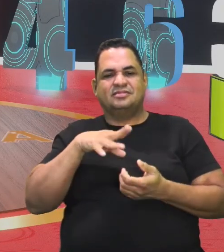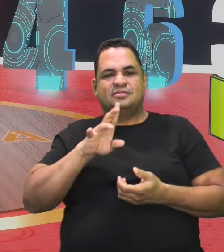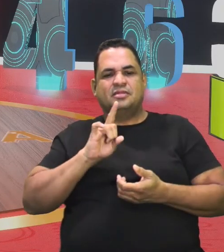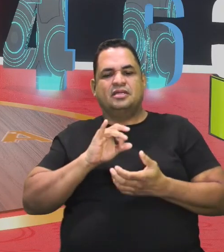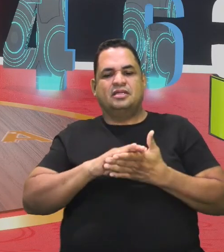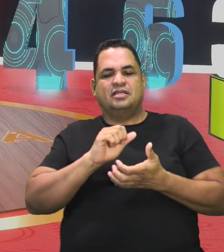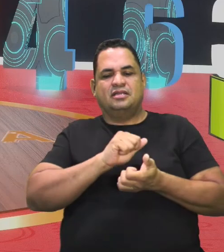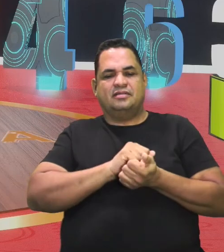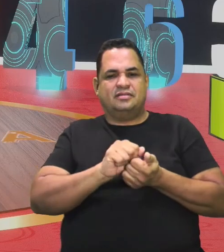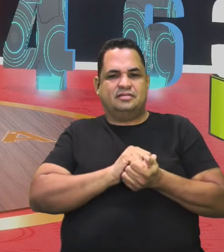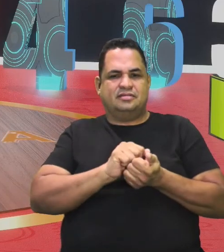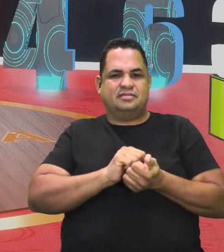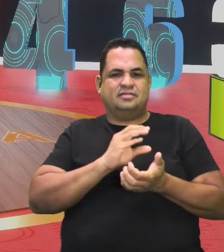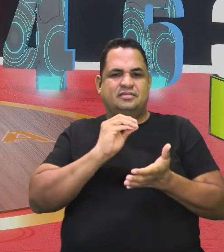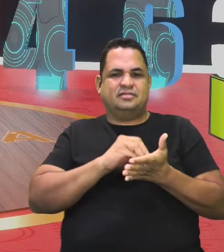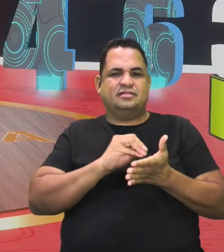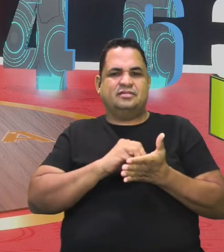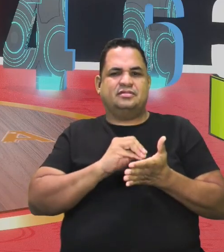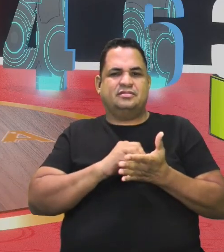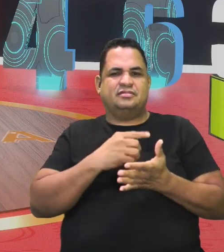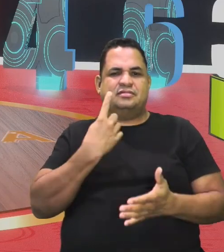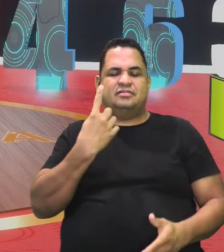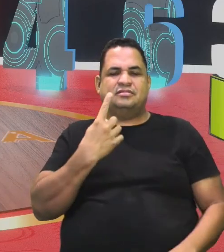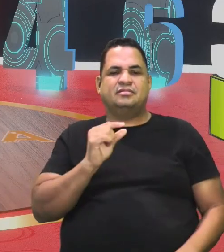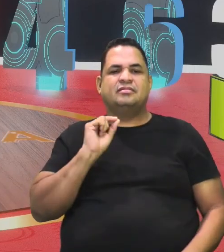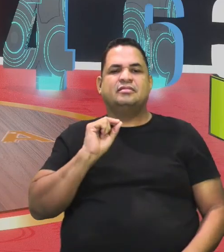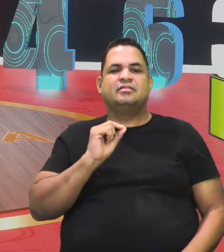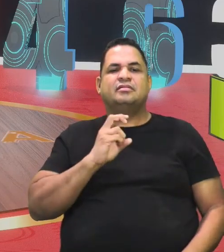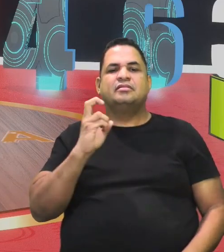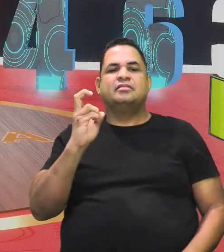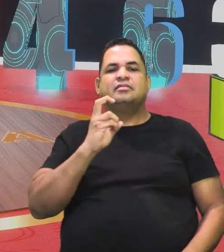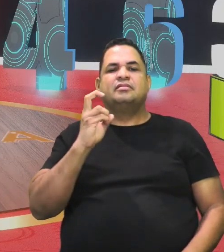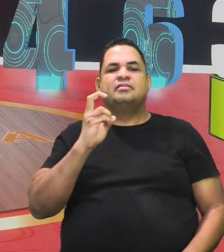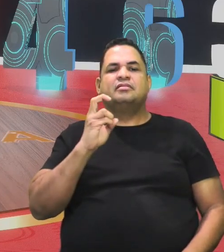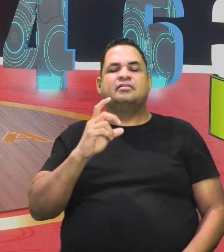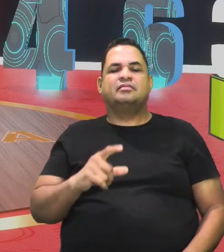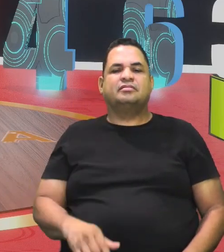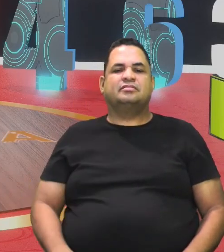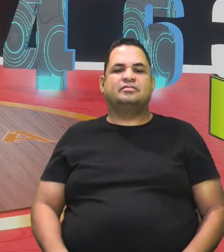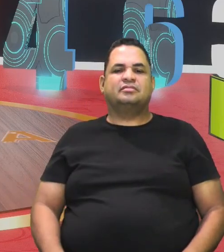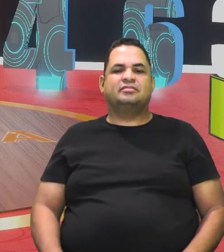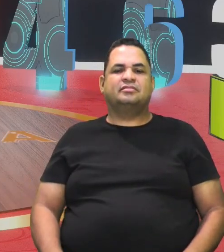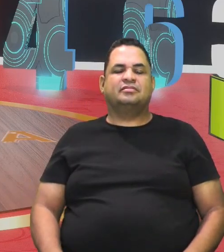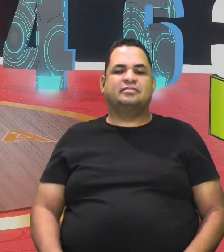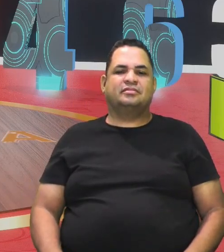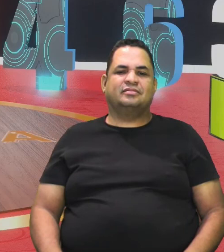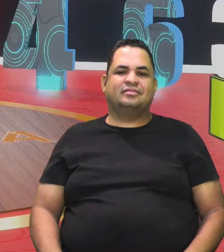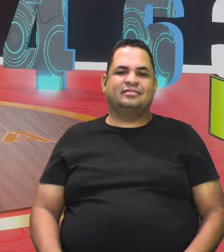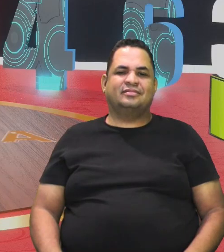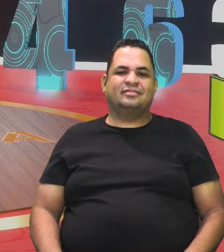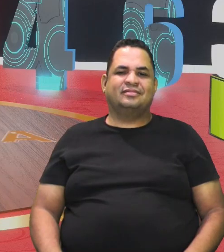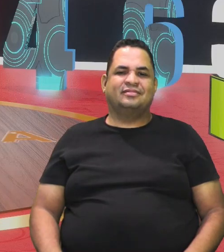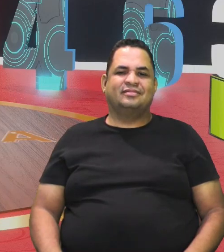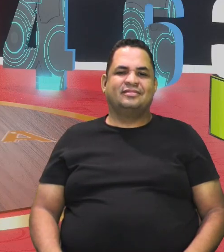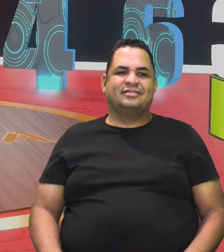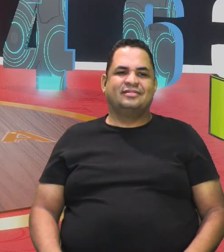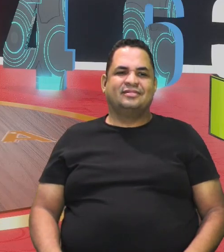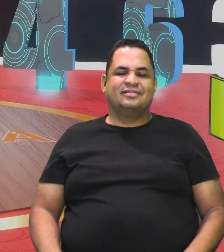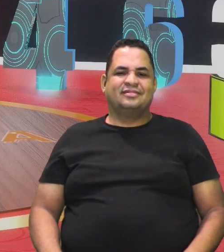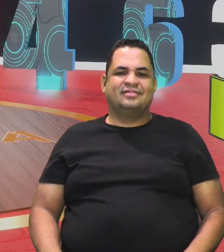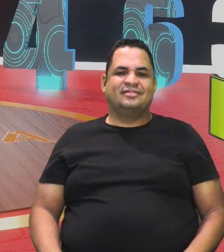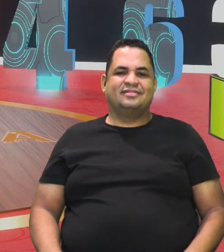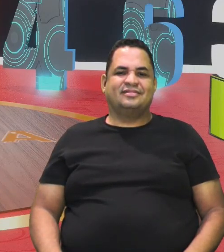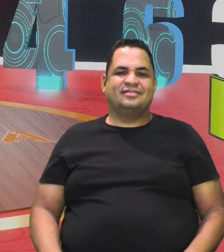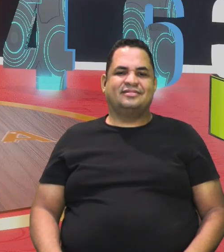Maria lavando roupa. Falta uma mesmo. Falta uma. O que a quinta irmã está fazendo? Não, tem.